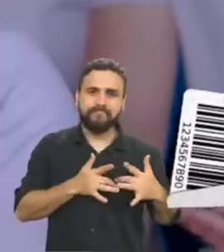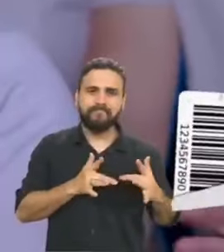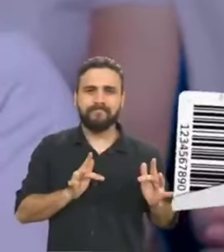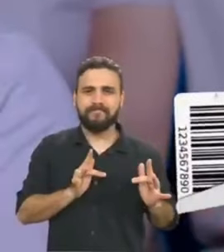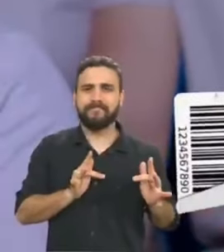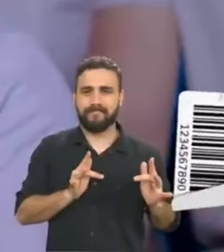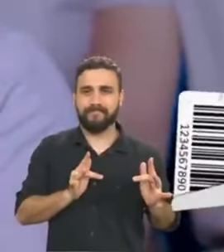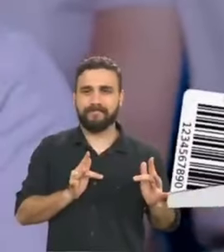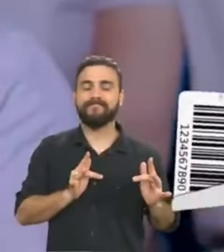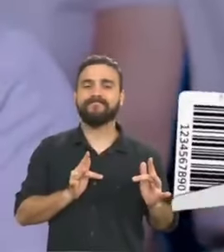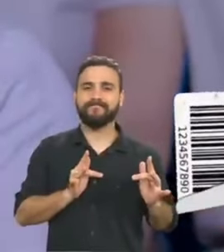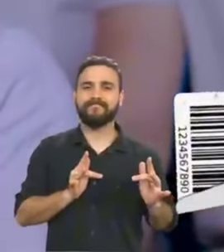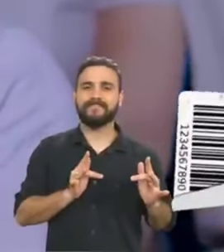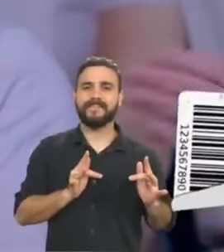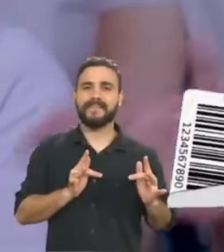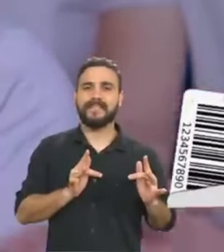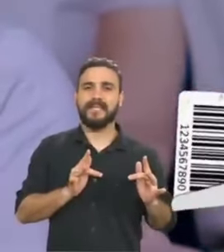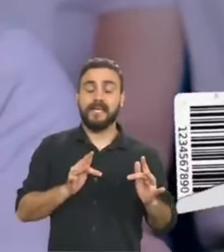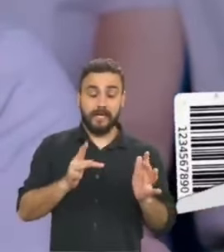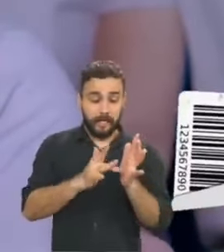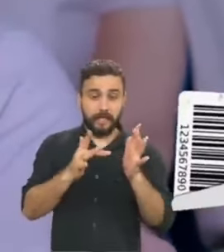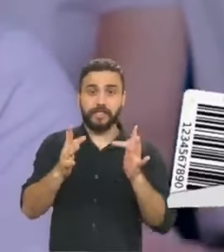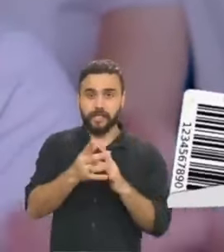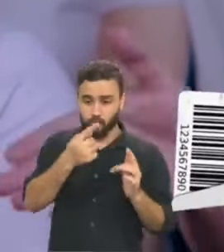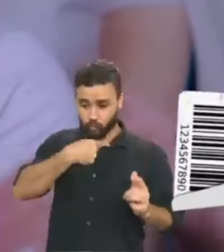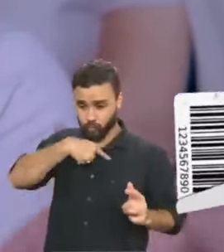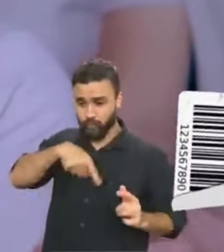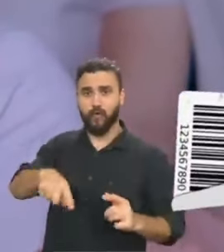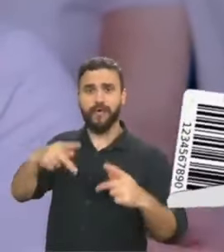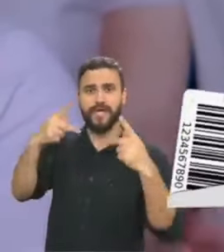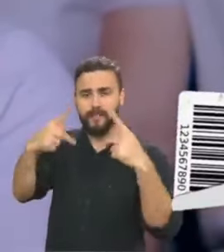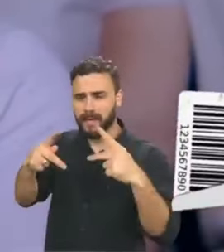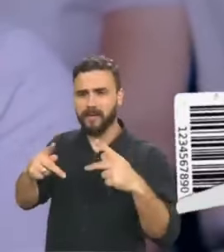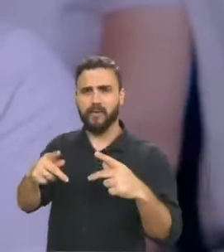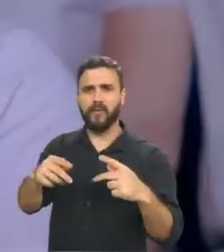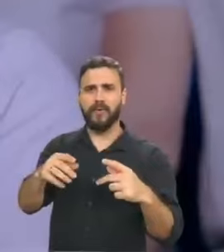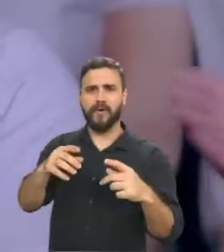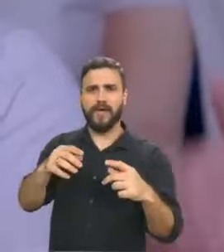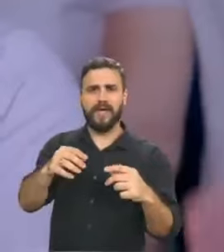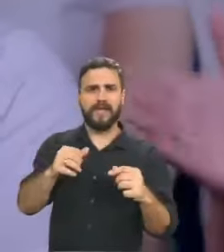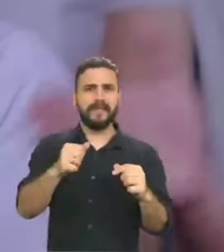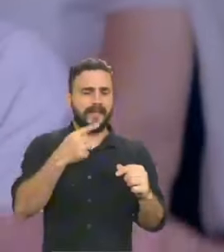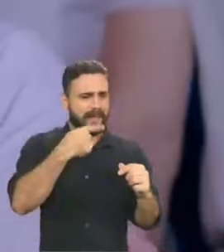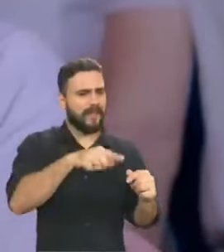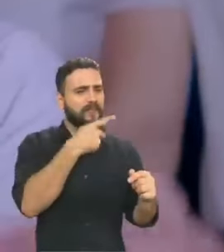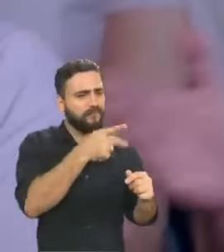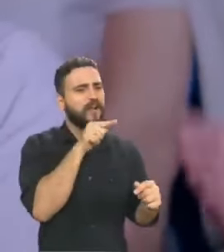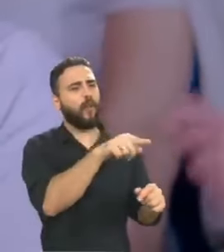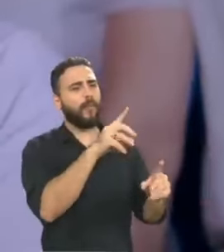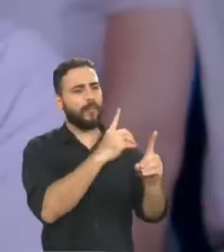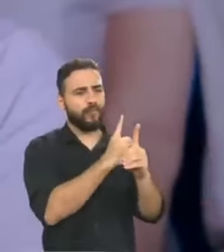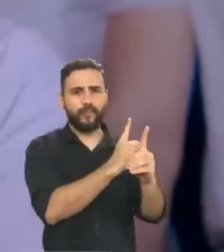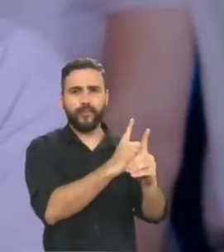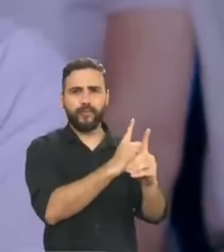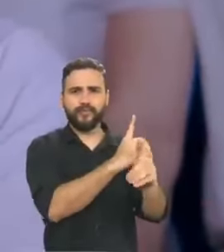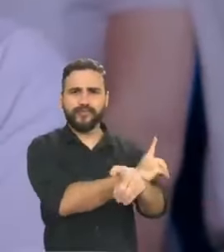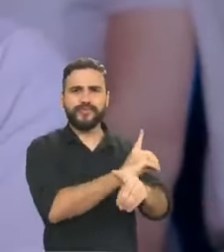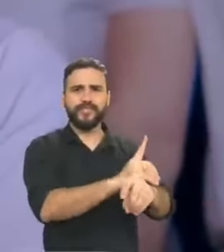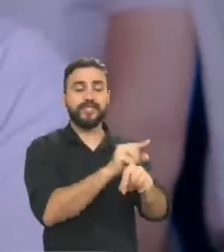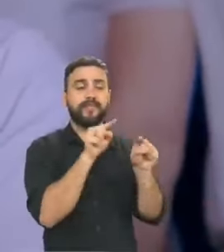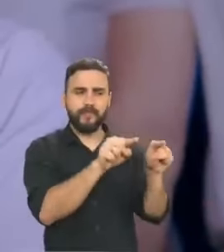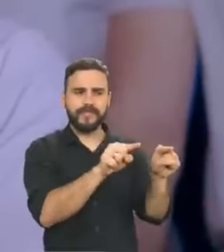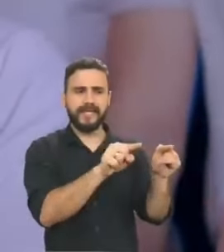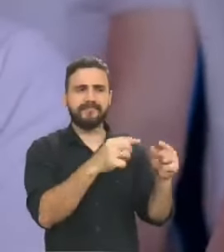essa tarefa. Diz que ele se dirigiu a seus discípulos e disse: a seara na verdade é grande e os trabalhadores são